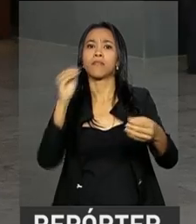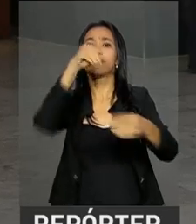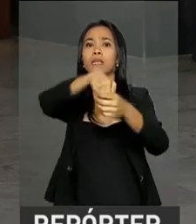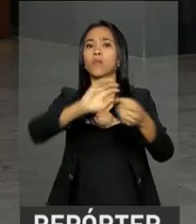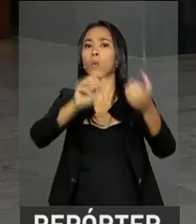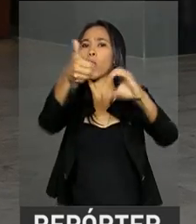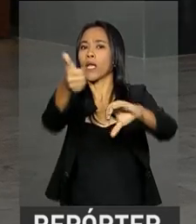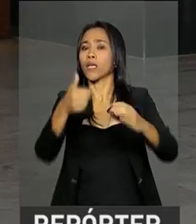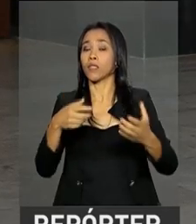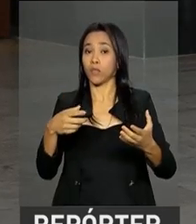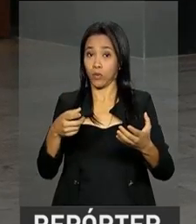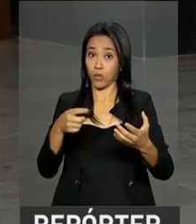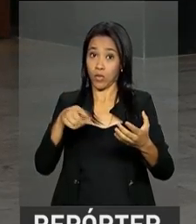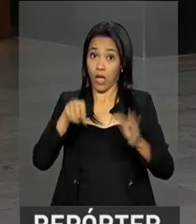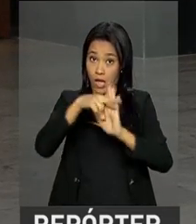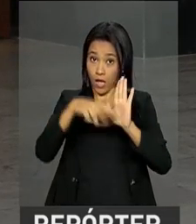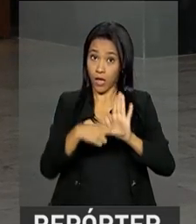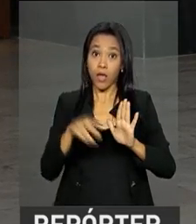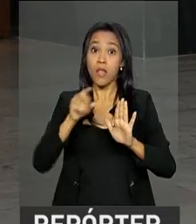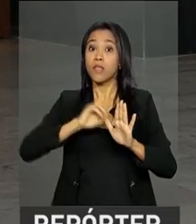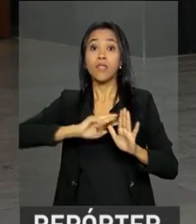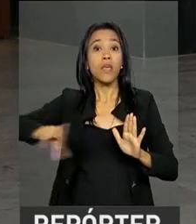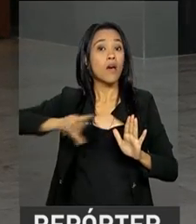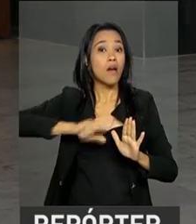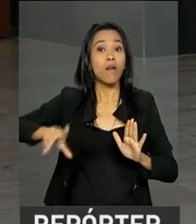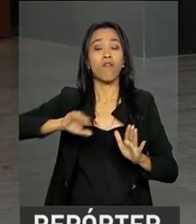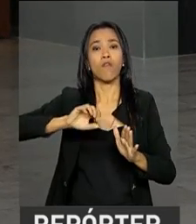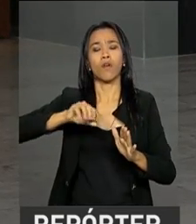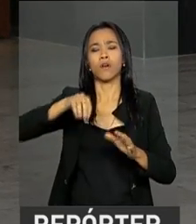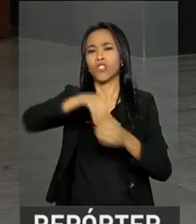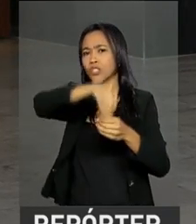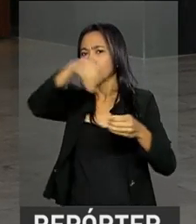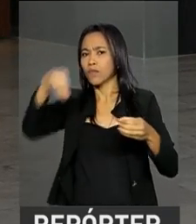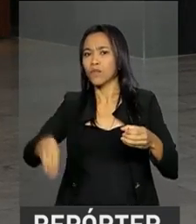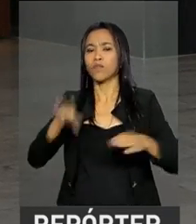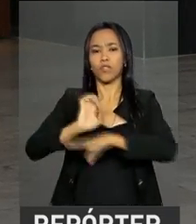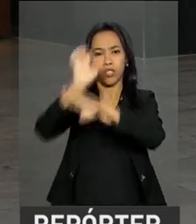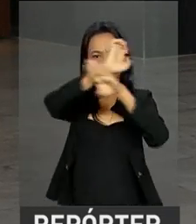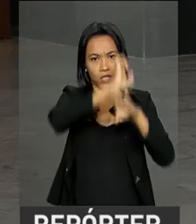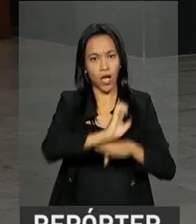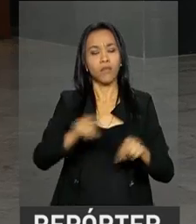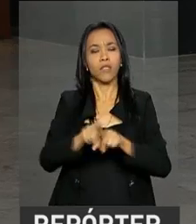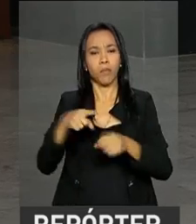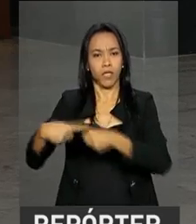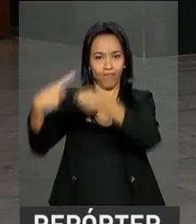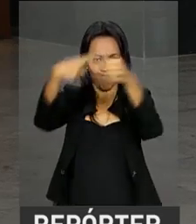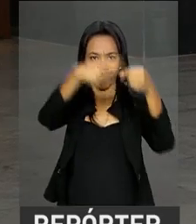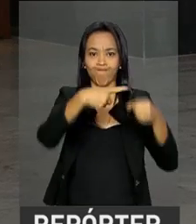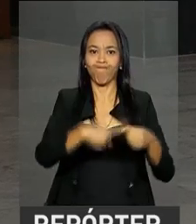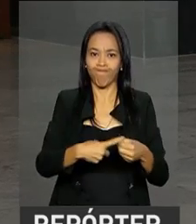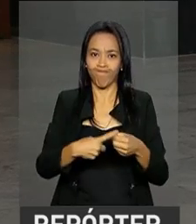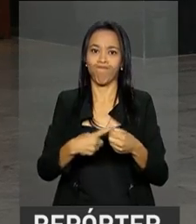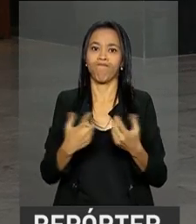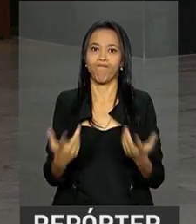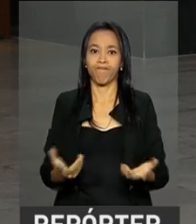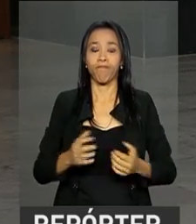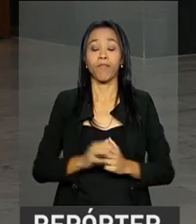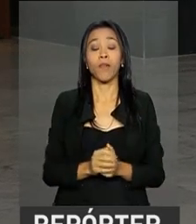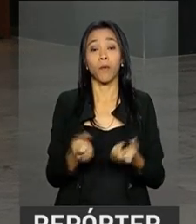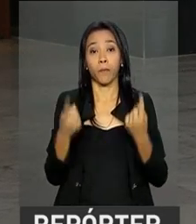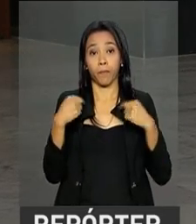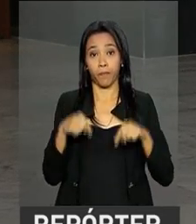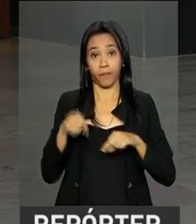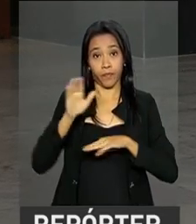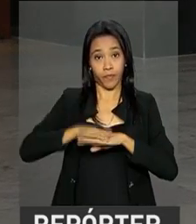públicos não vai abranger os servidores dos Estados nem dos Municípios e também os sistemas previdenciários locais